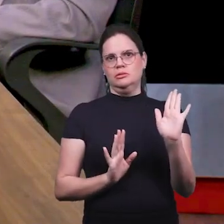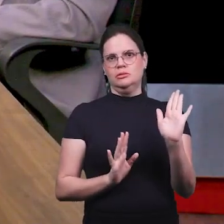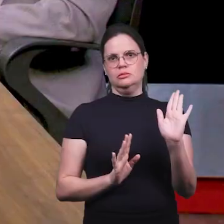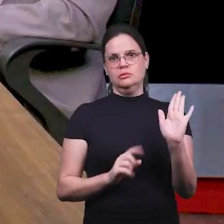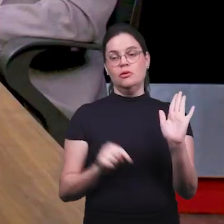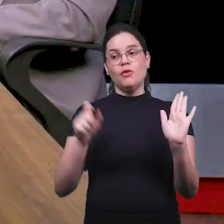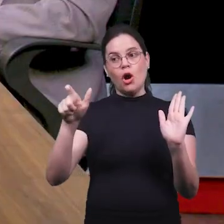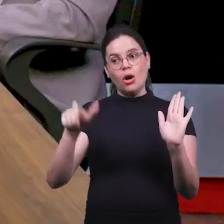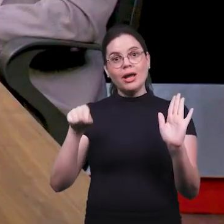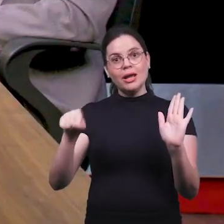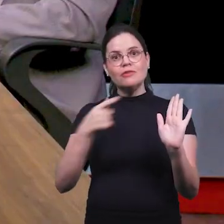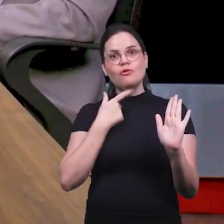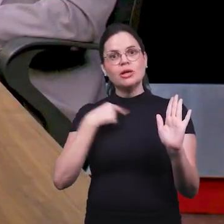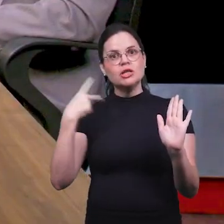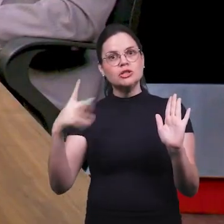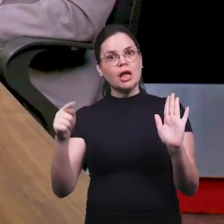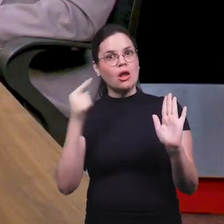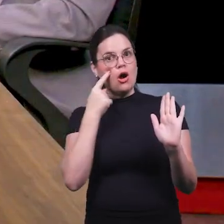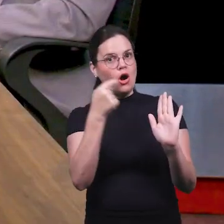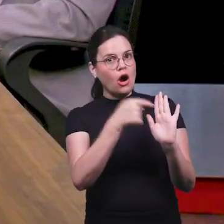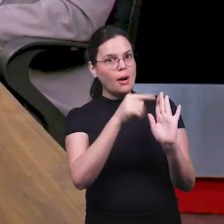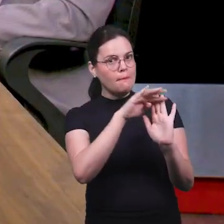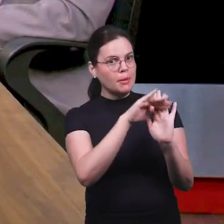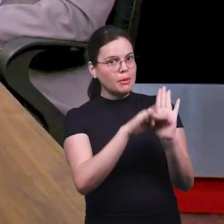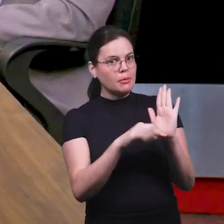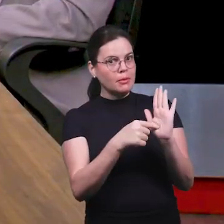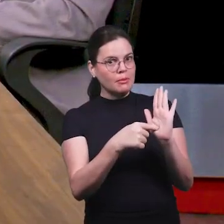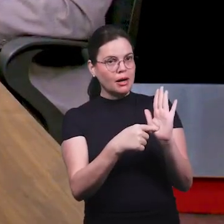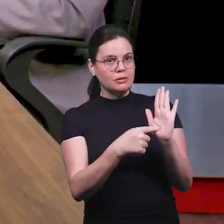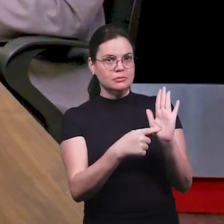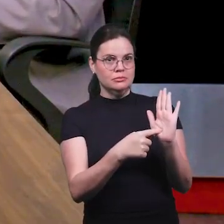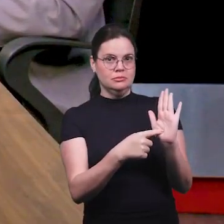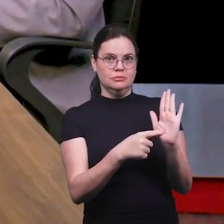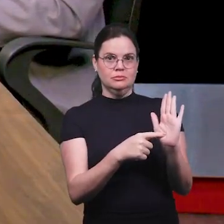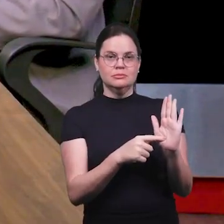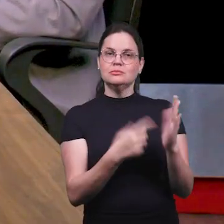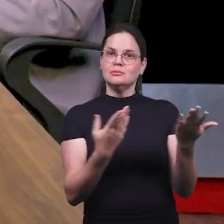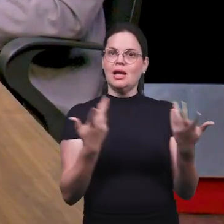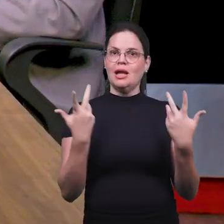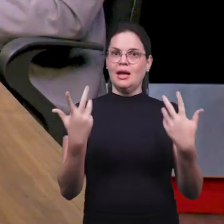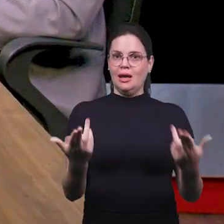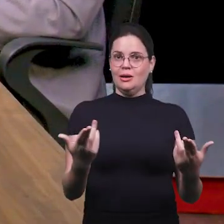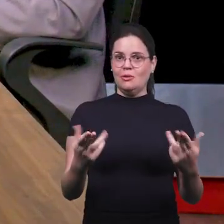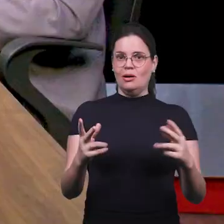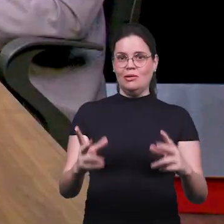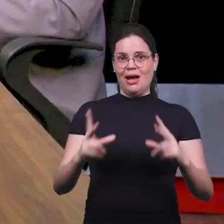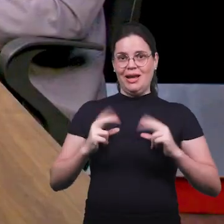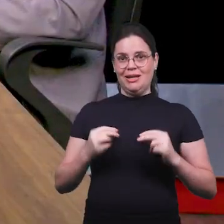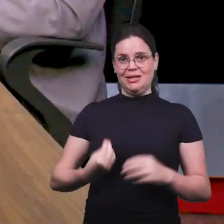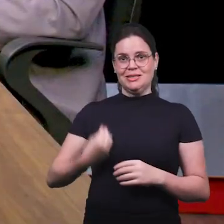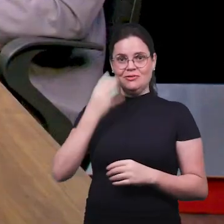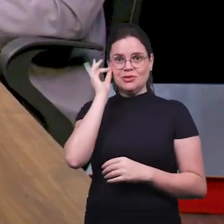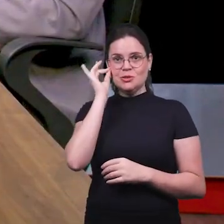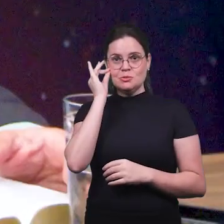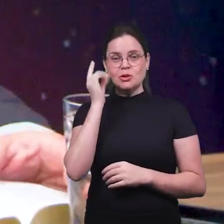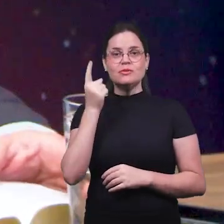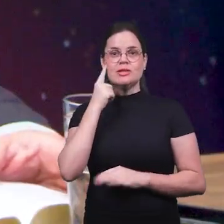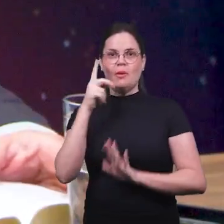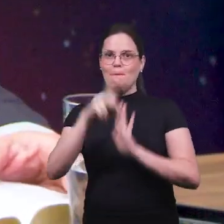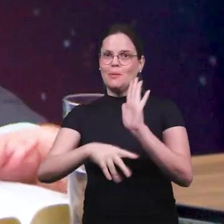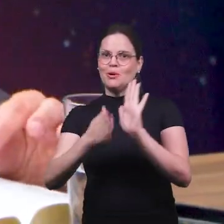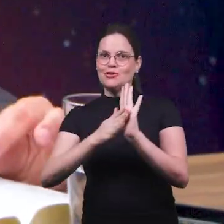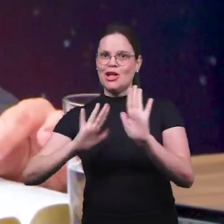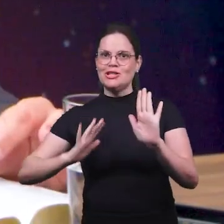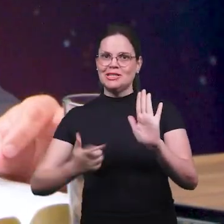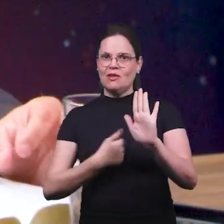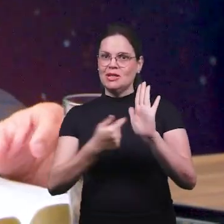vontade do executor, a vontade é essa. Você pode, no caso da herança espiritual, você pode aceitar a herança ou rejeitar. Não, essa eu não quero.